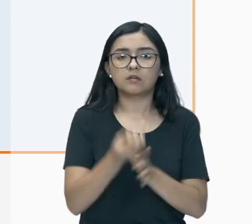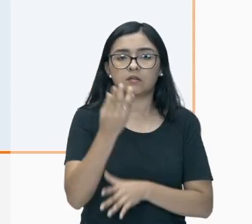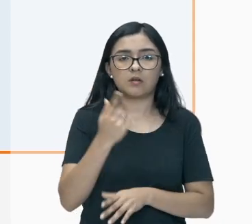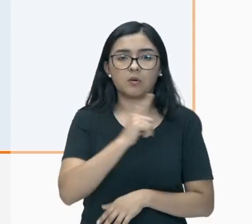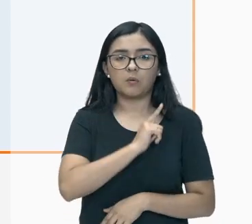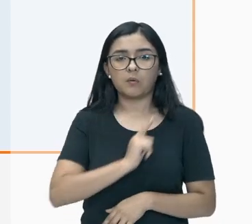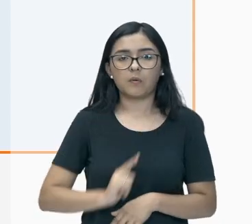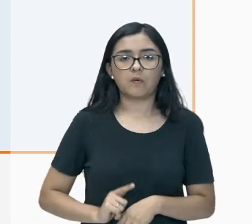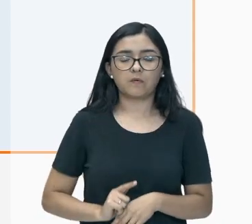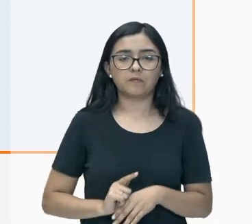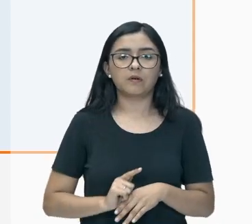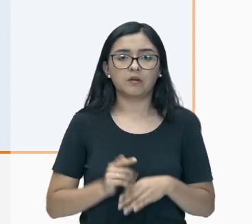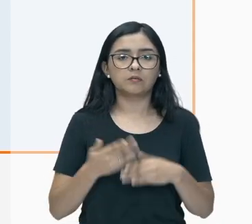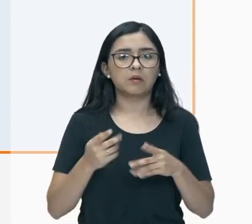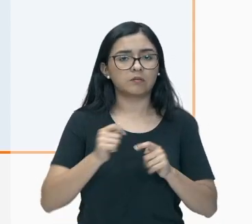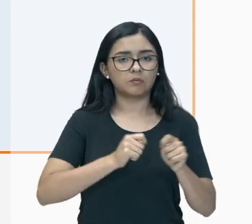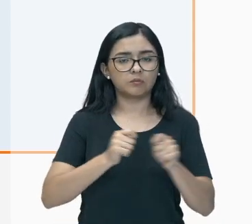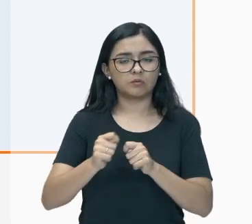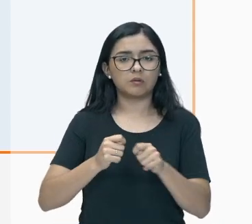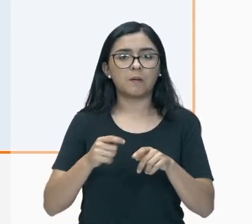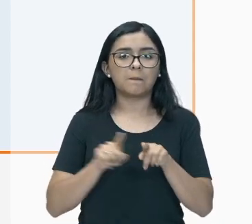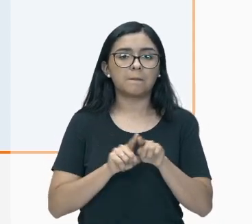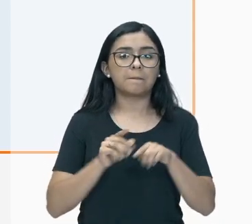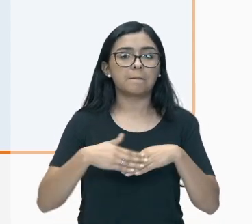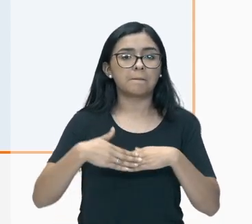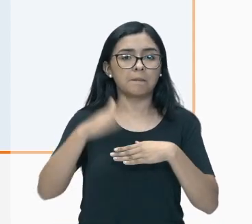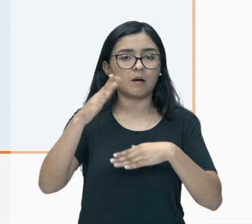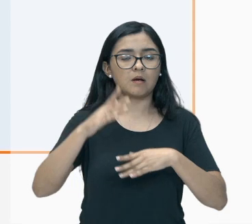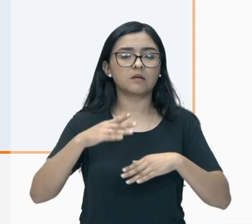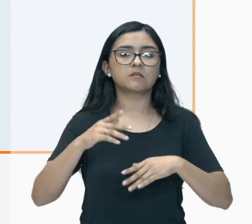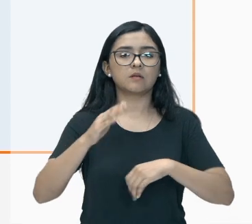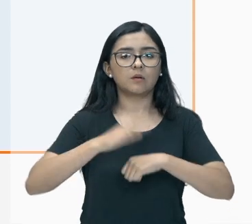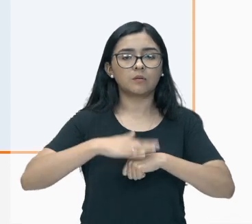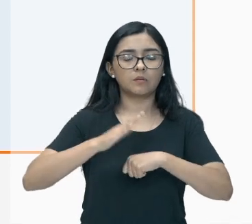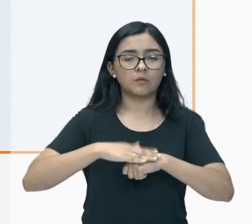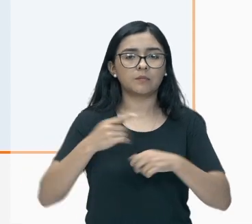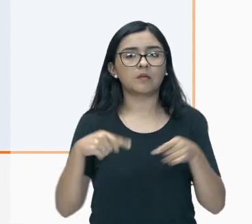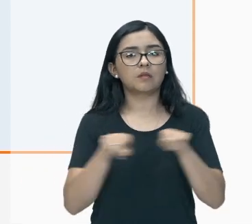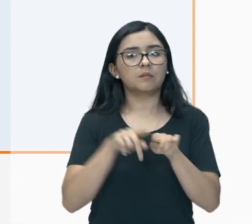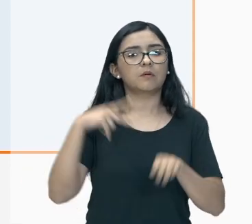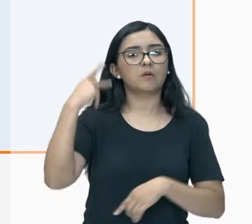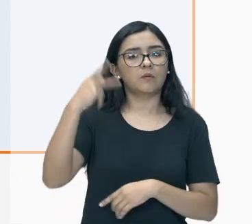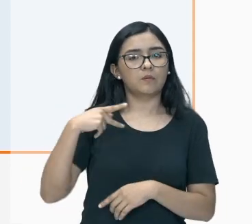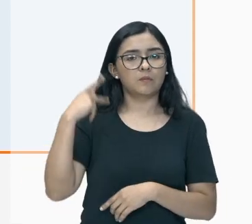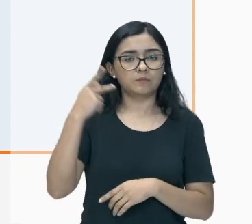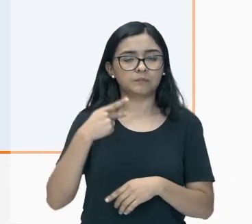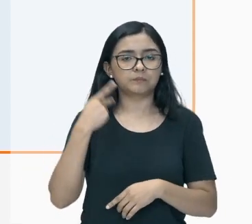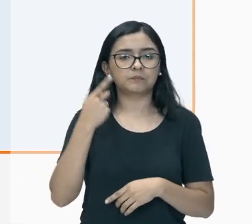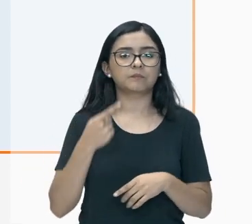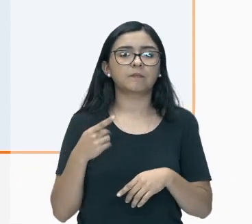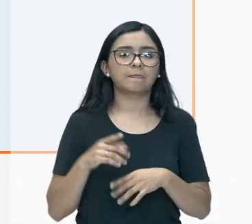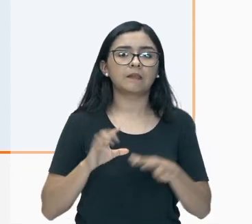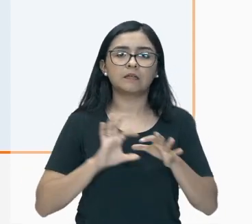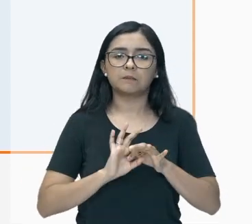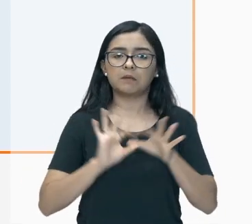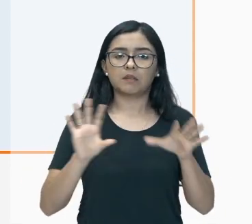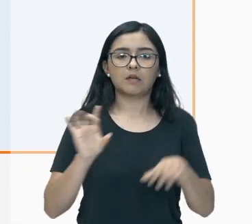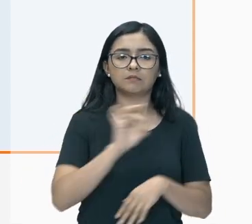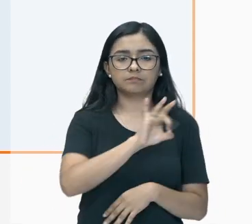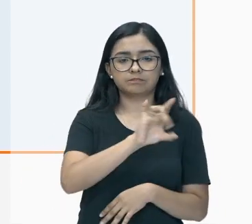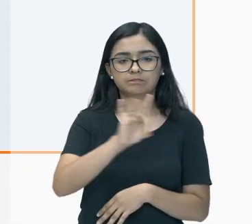menos centralizador e com mais autonomia política e liberdade individual. As 13 colônias